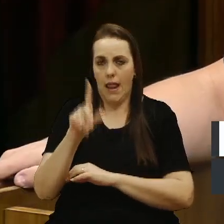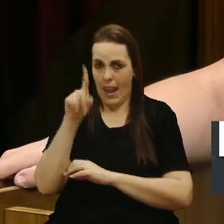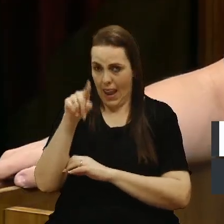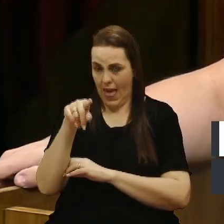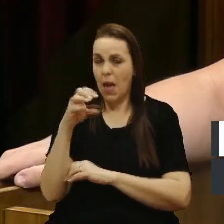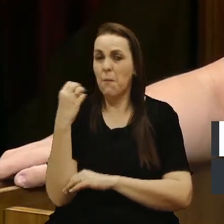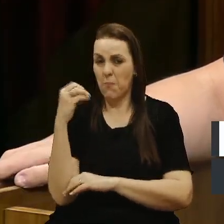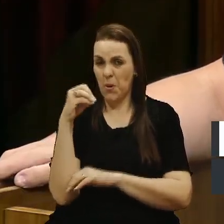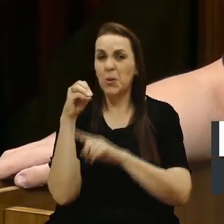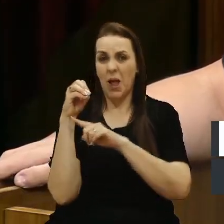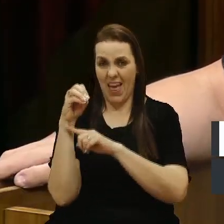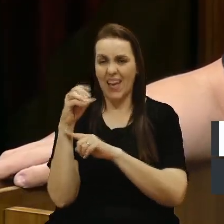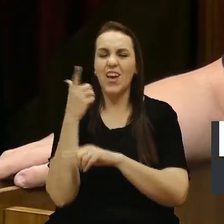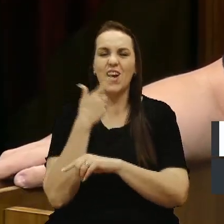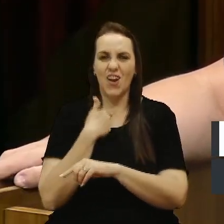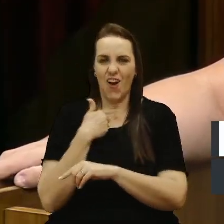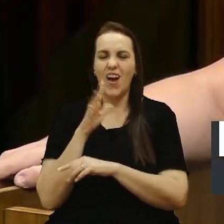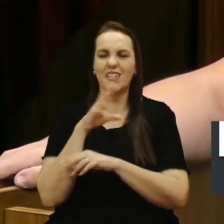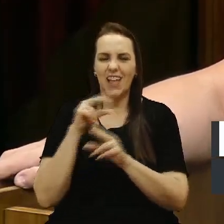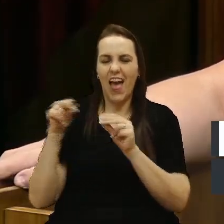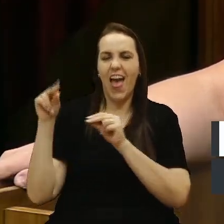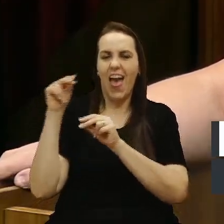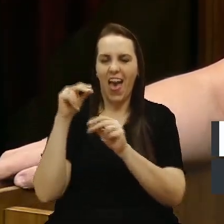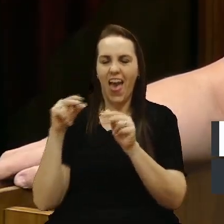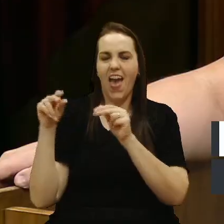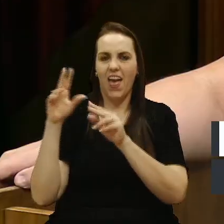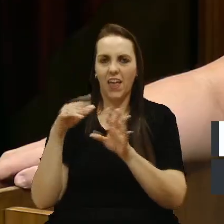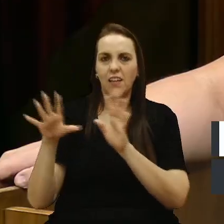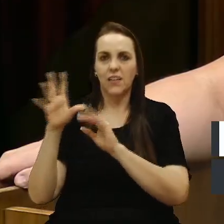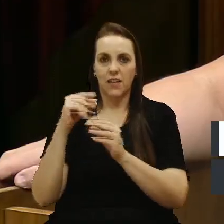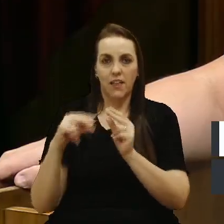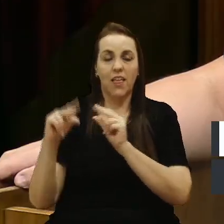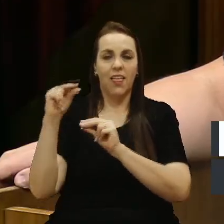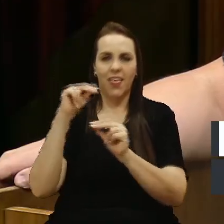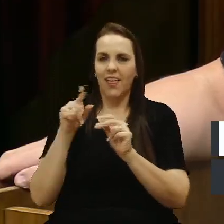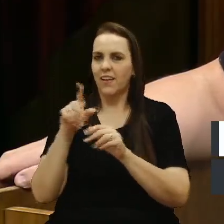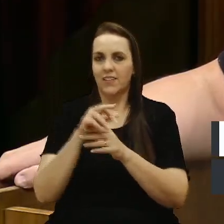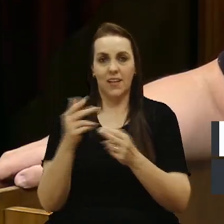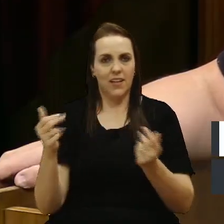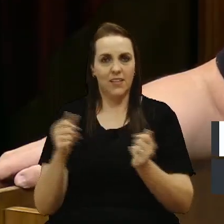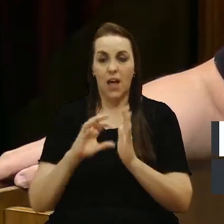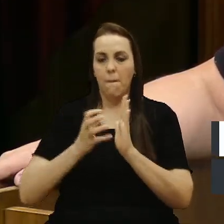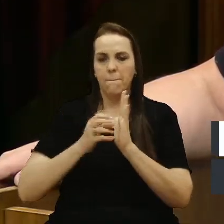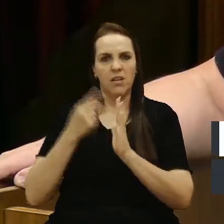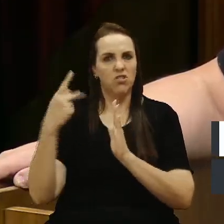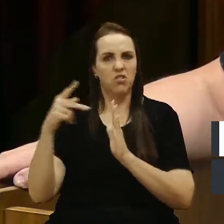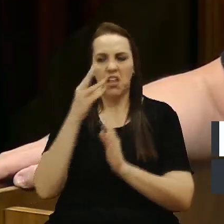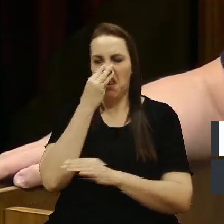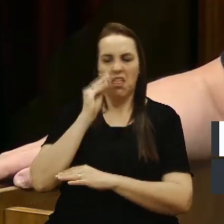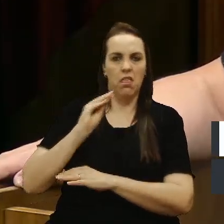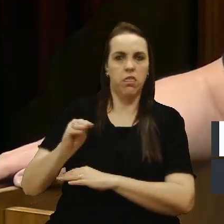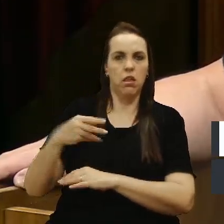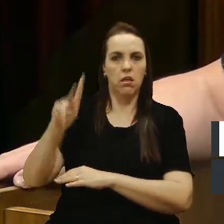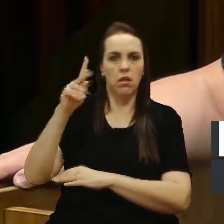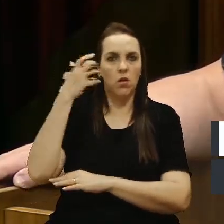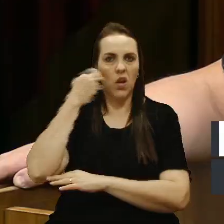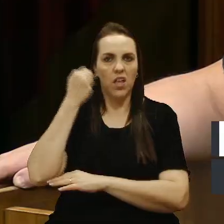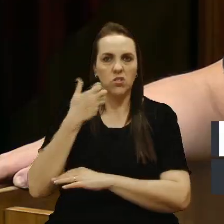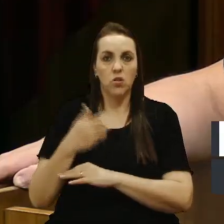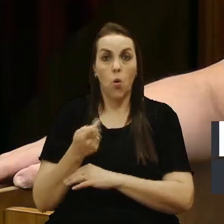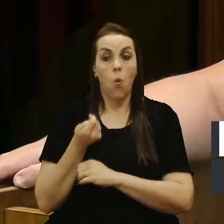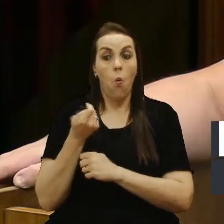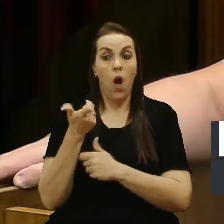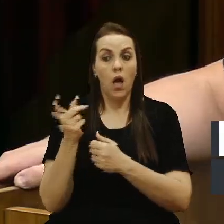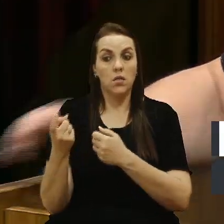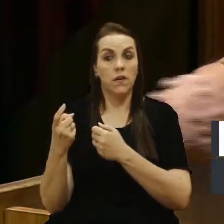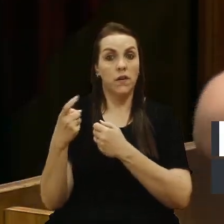Porto Alegre, que gosta de papagaiar bastante. Papagaia tanto que nem até o partido rejeitou. Quase teve que